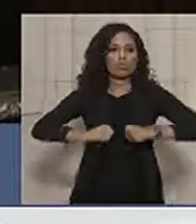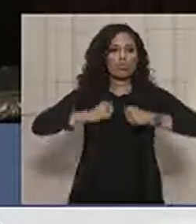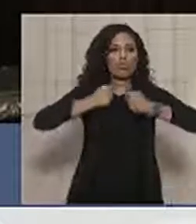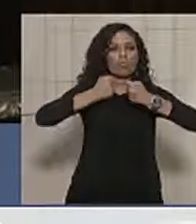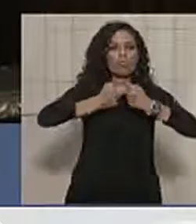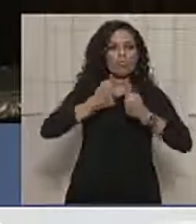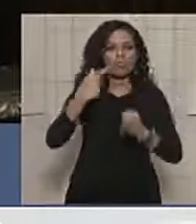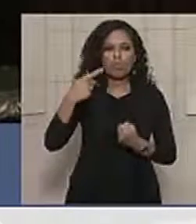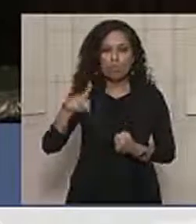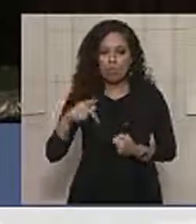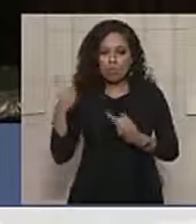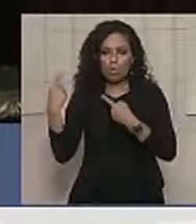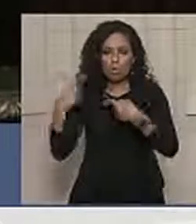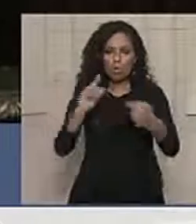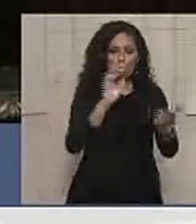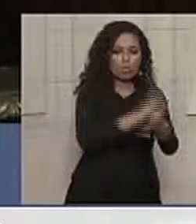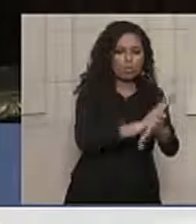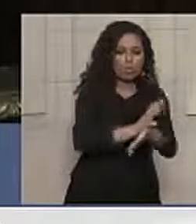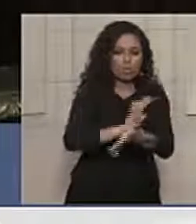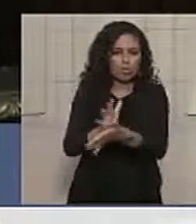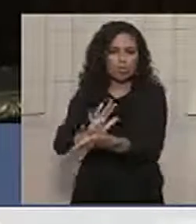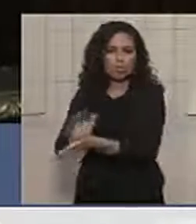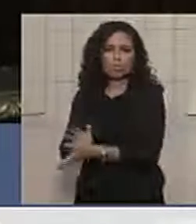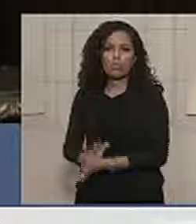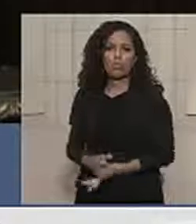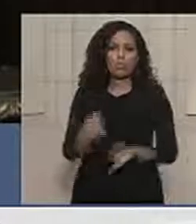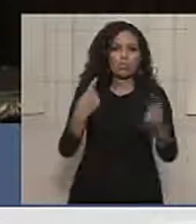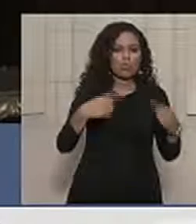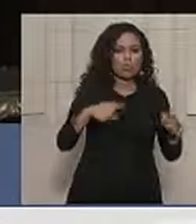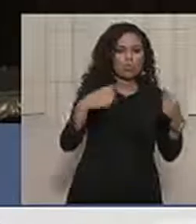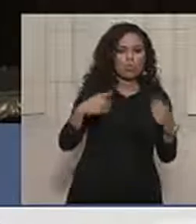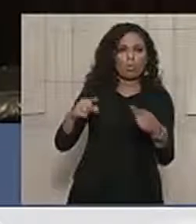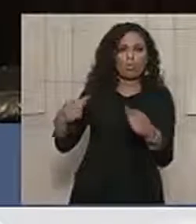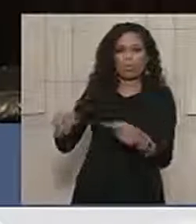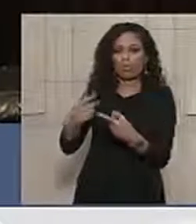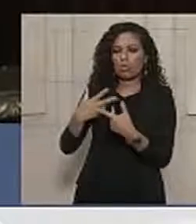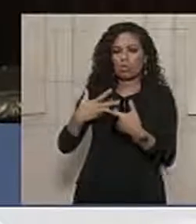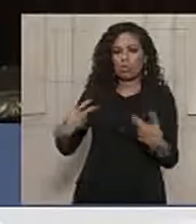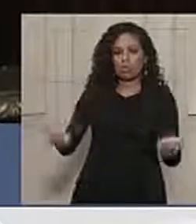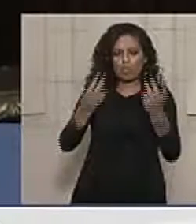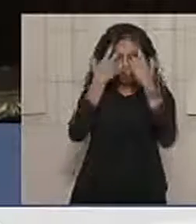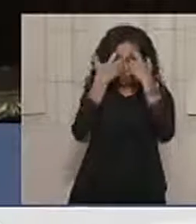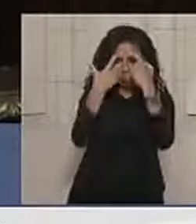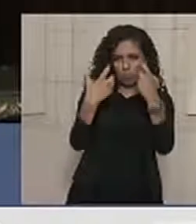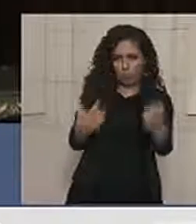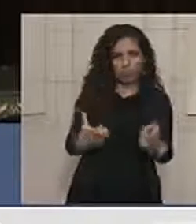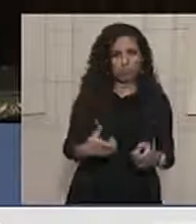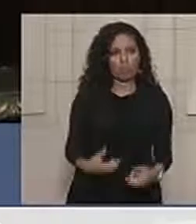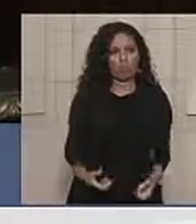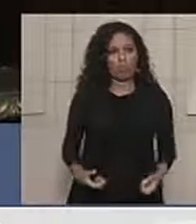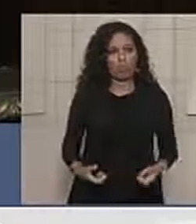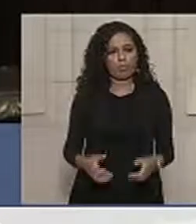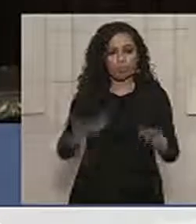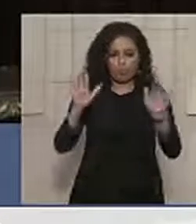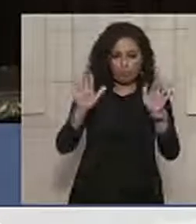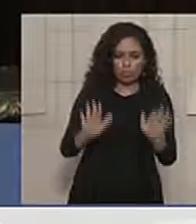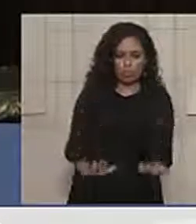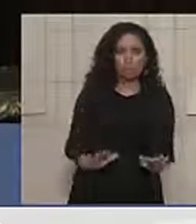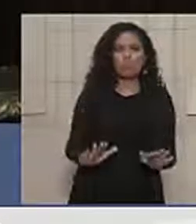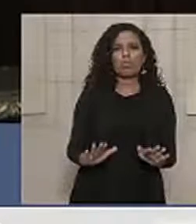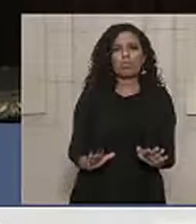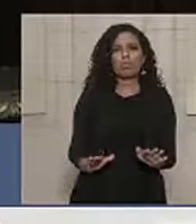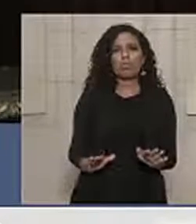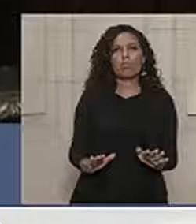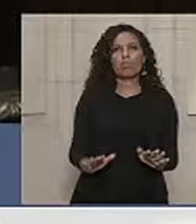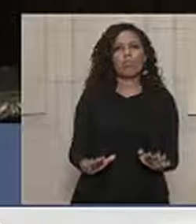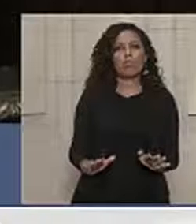institucional contra a opressão e toda forma de violência, e pelo estabelecimento de